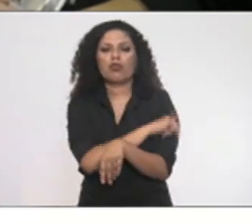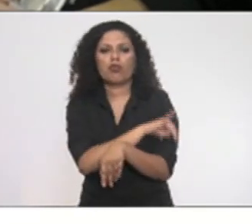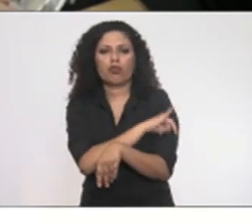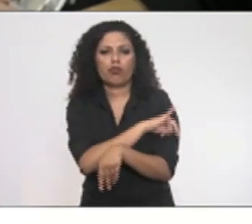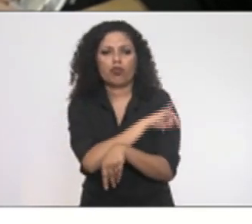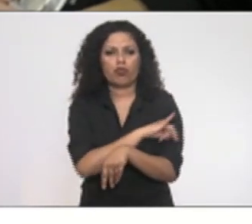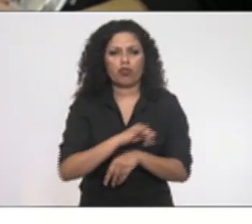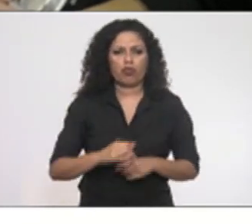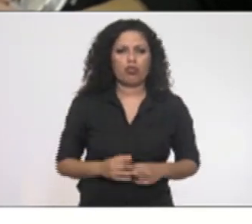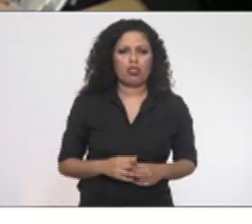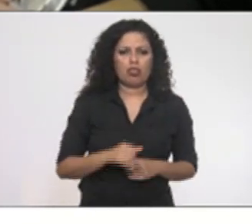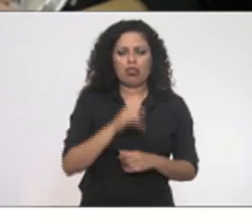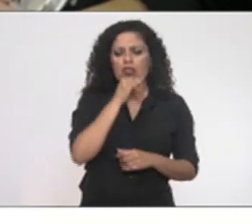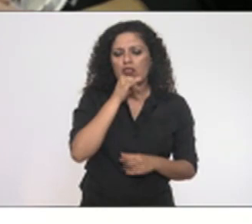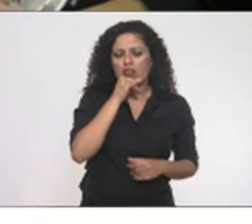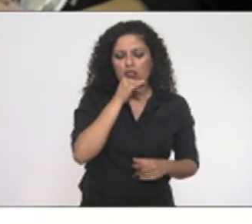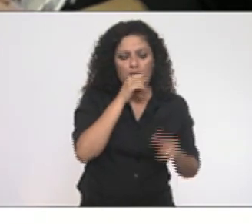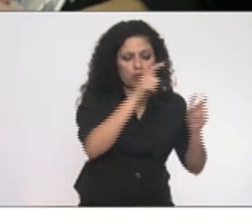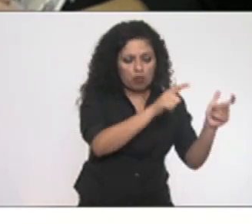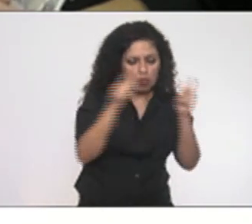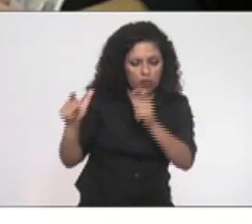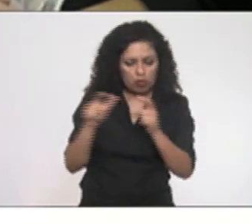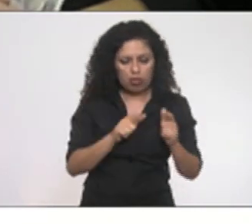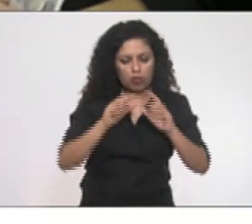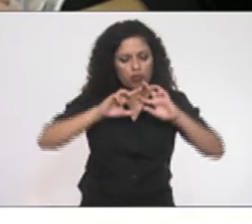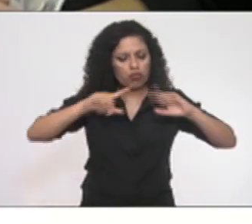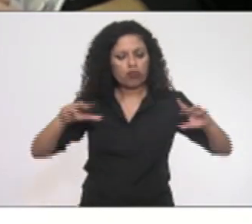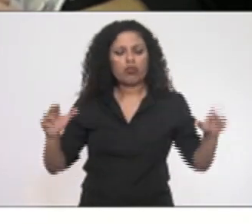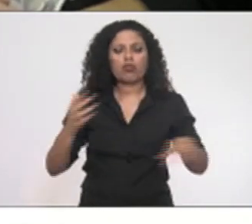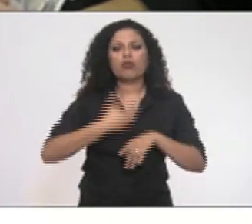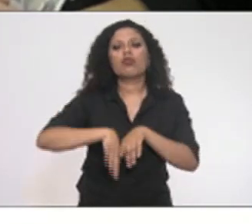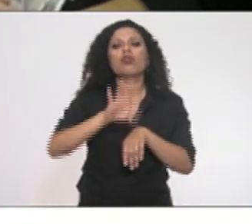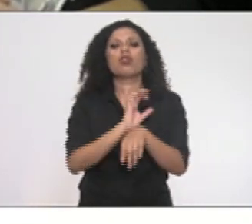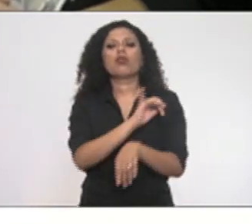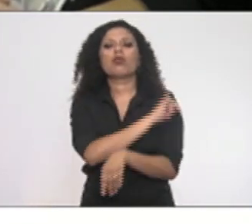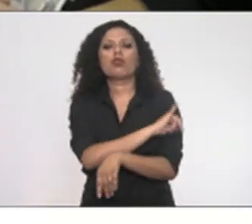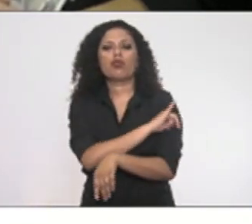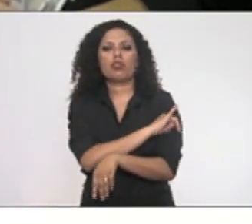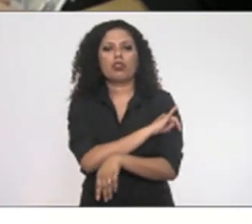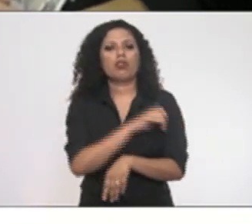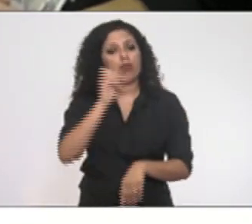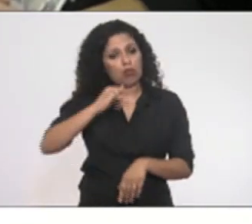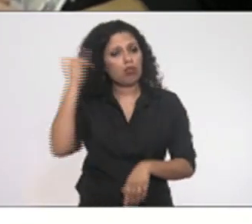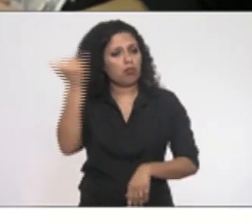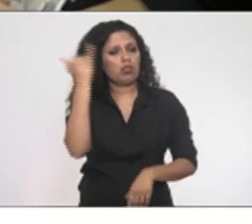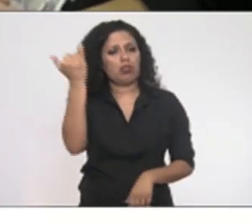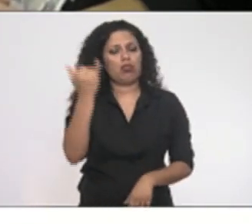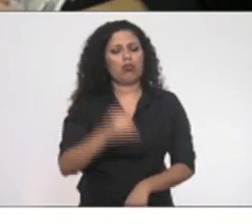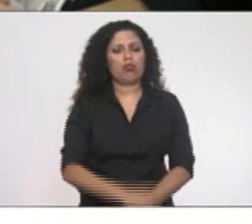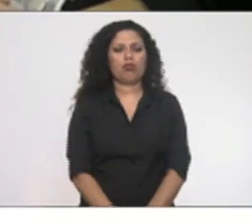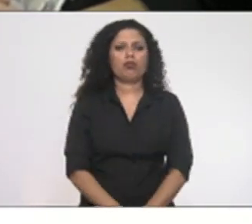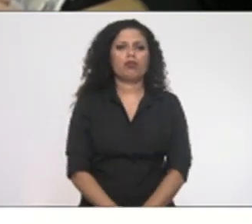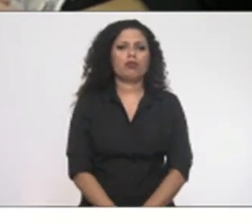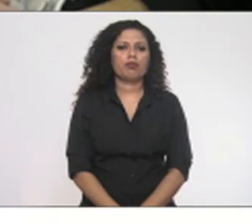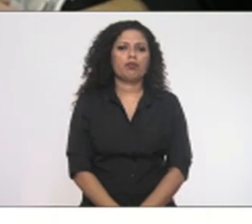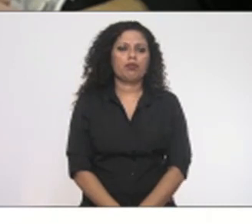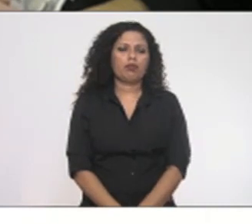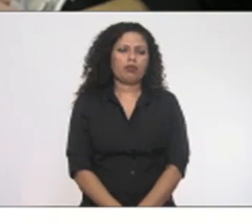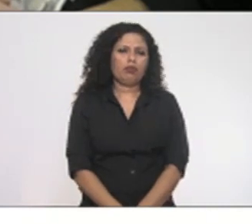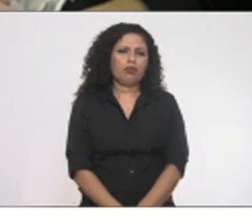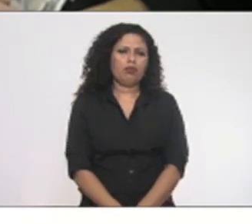nas bacias sedimentares pertencentes ao estado do Rio, né? Então, é muito importante. Então,